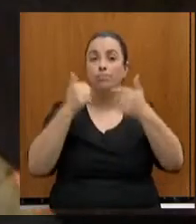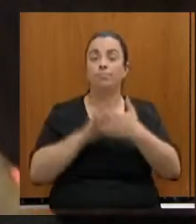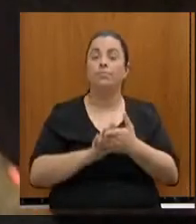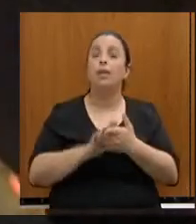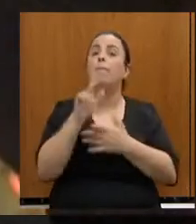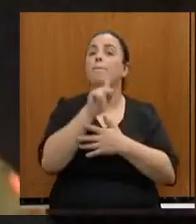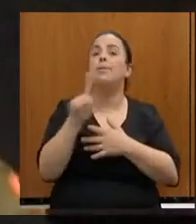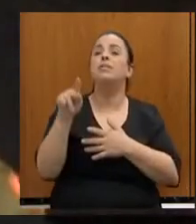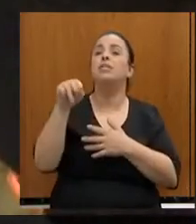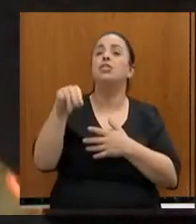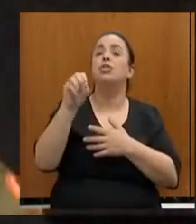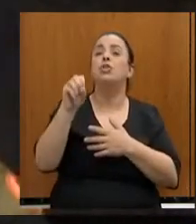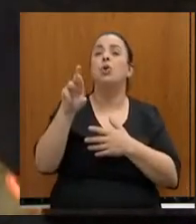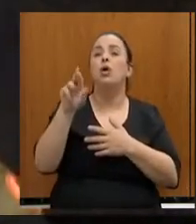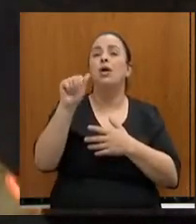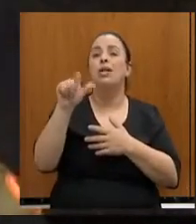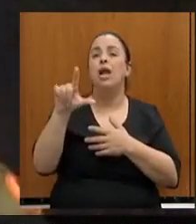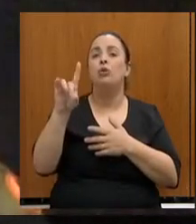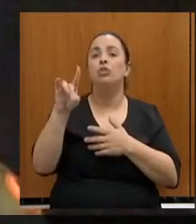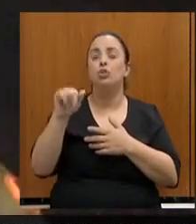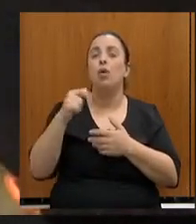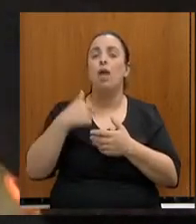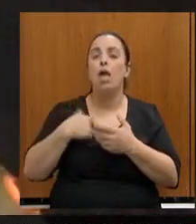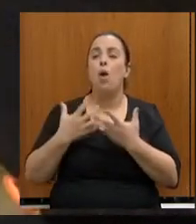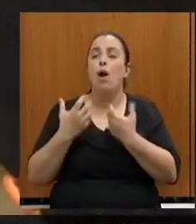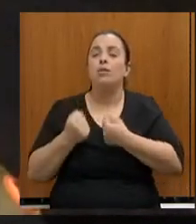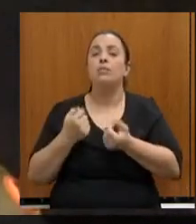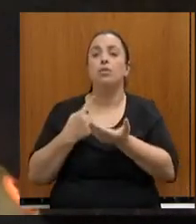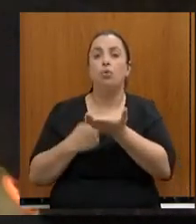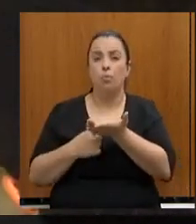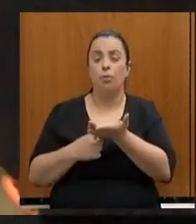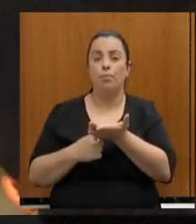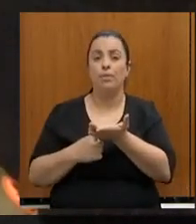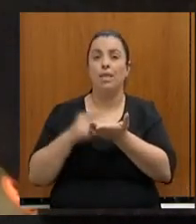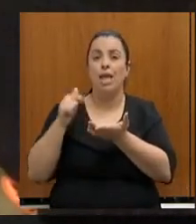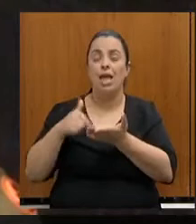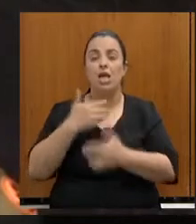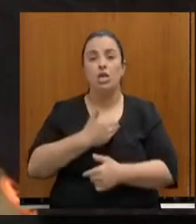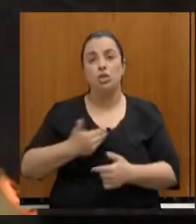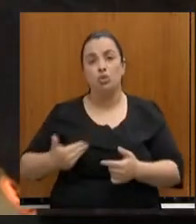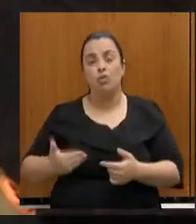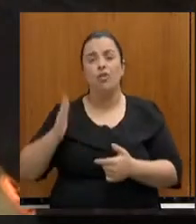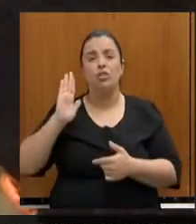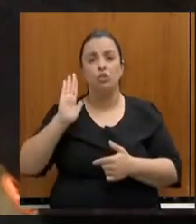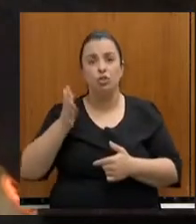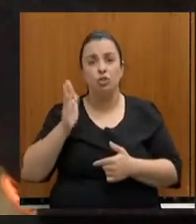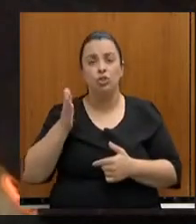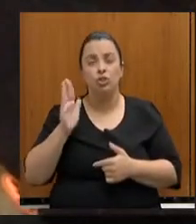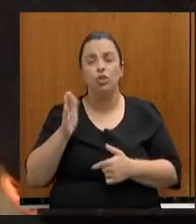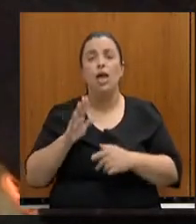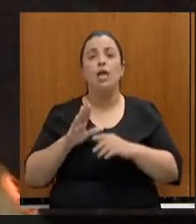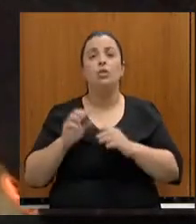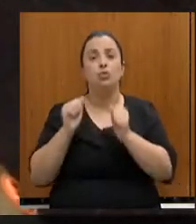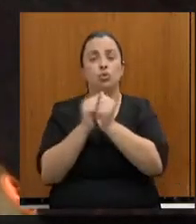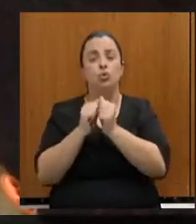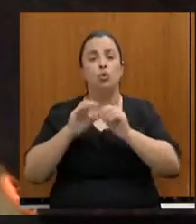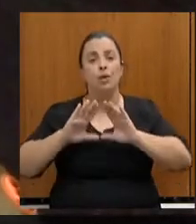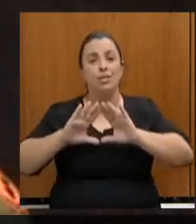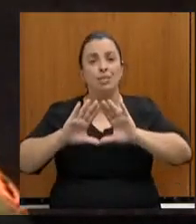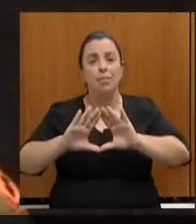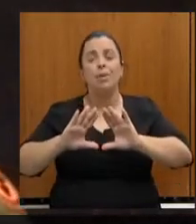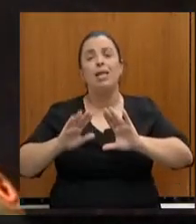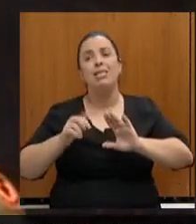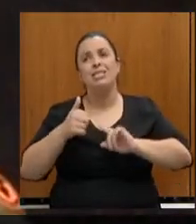compromisso este governo já levou Assembleia o secretário seus estados com mais de 120